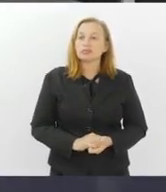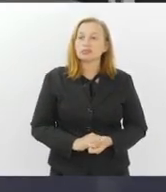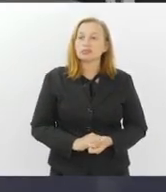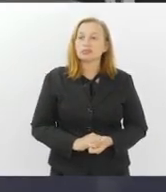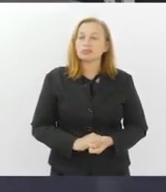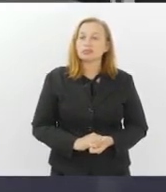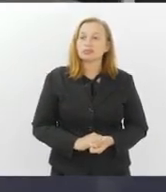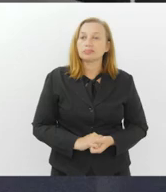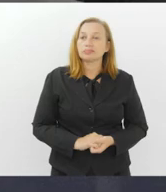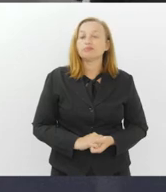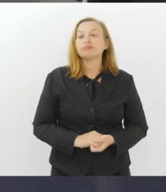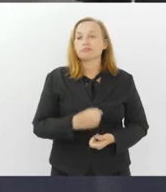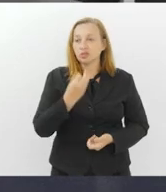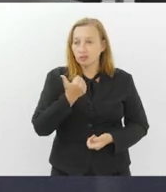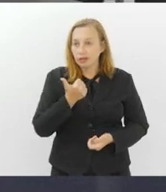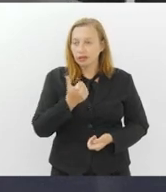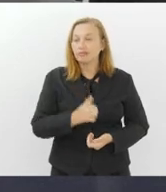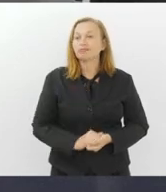Muito bem.